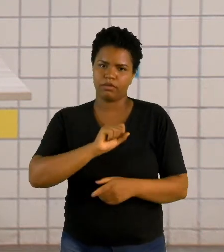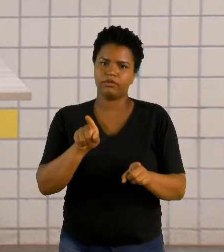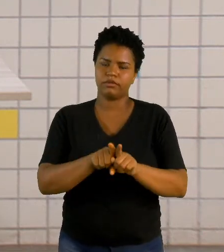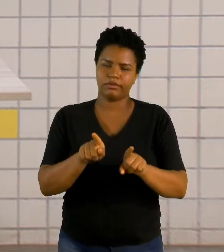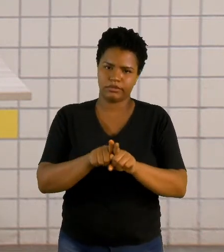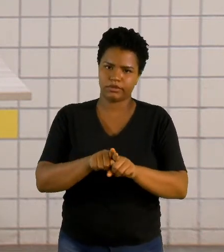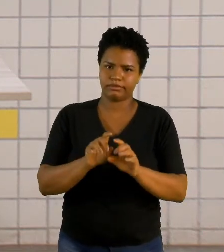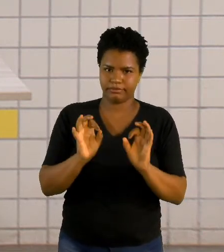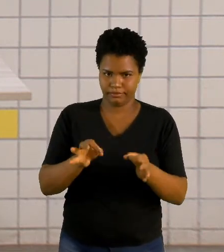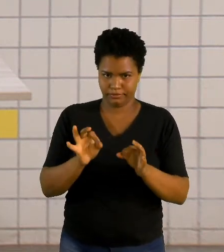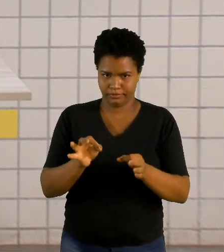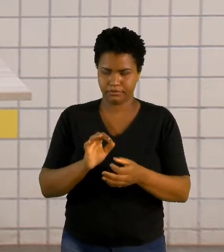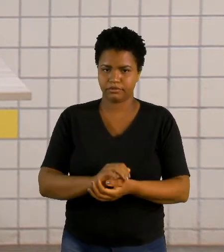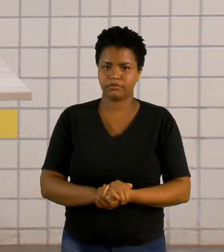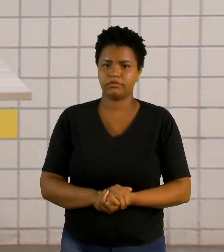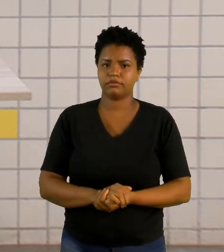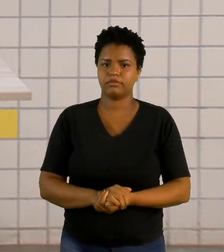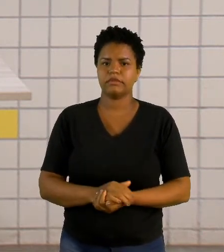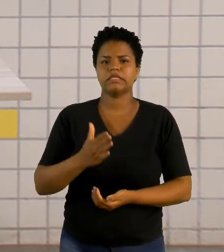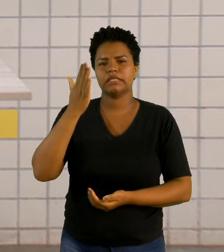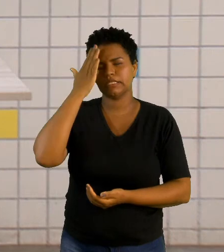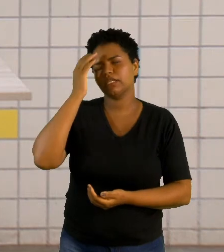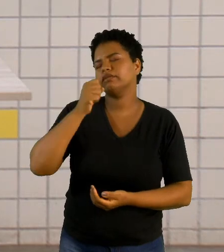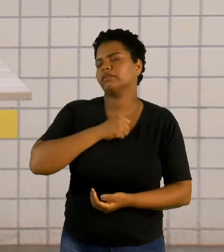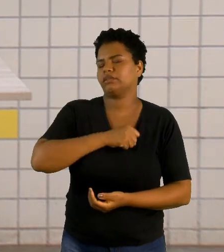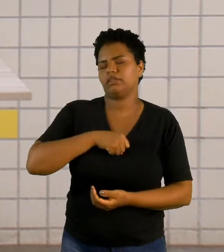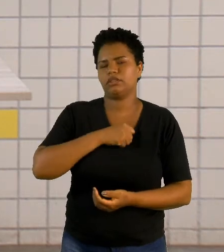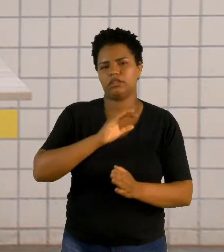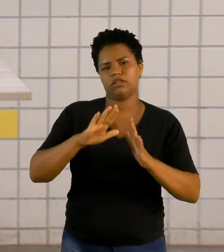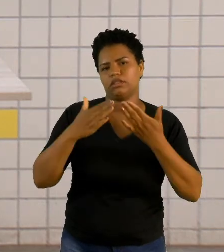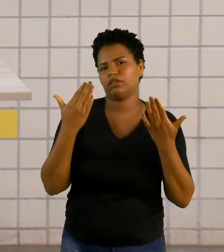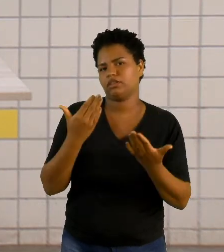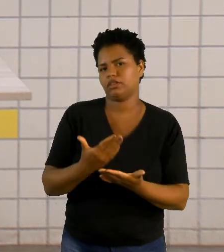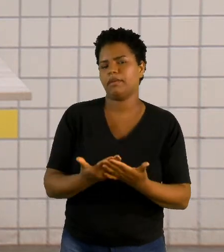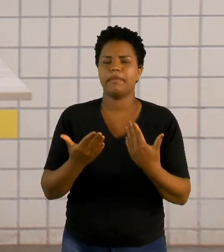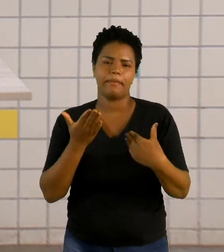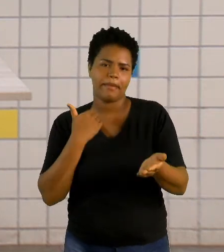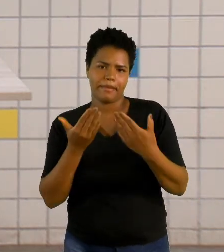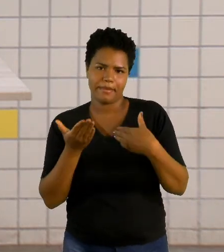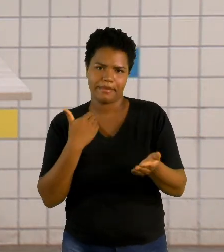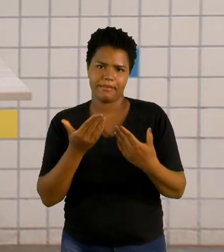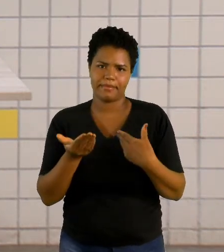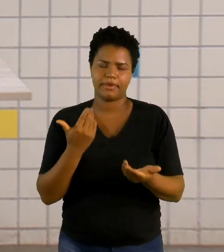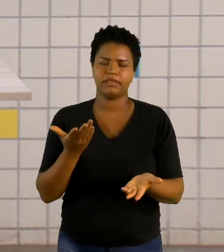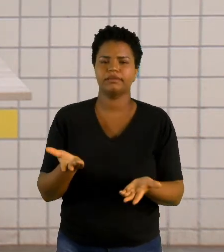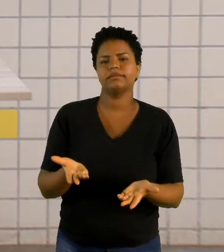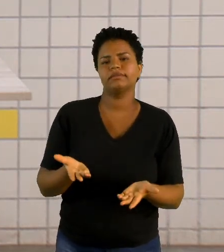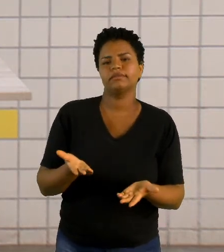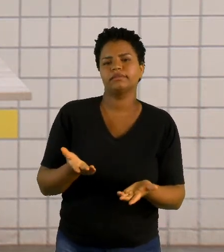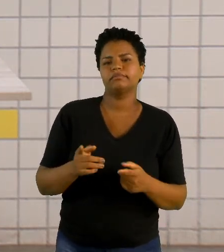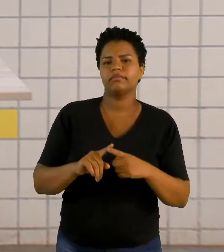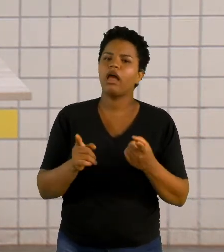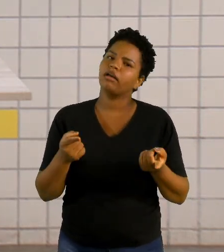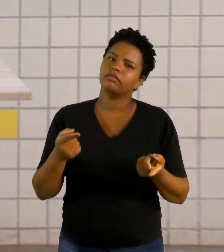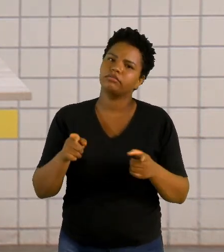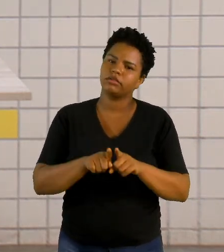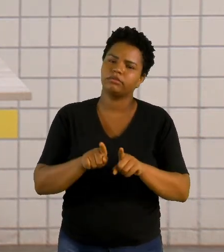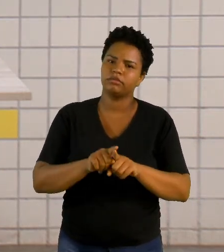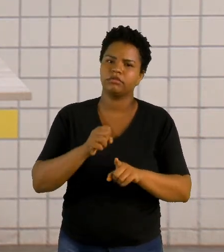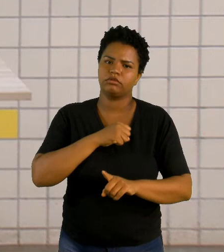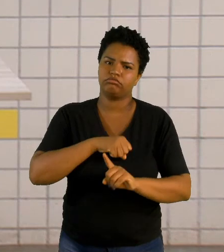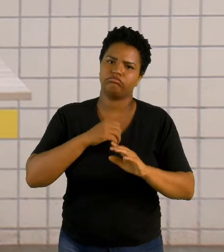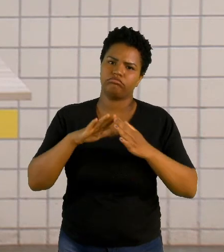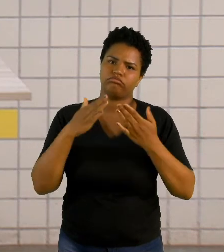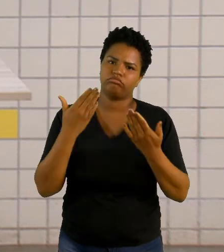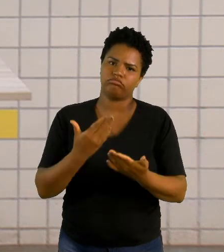tá certo? Eu sei que vocês estão com saudade da escola, muito mais para conversar, mas estão com saudade da escola, também estou com muita